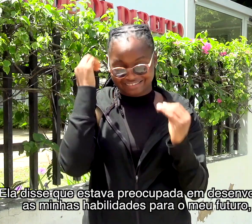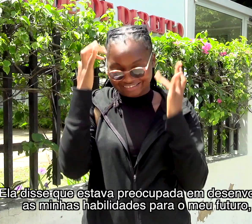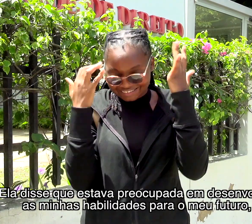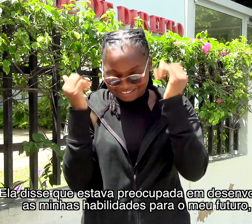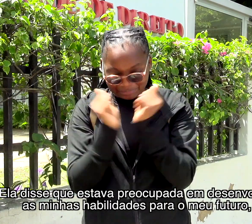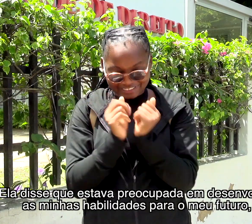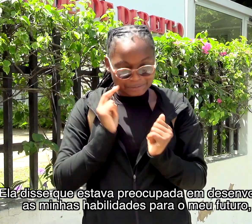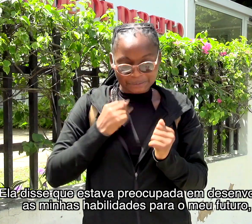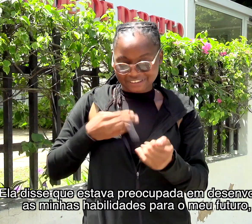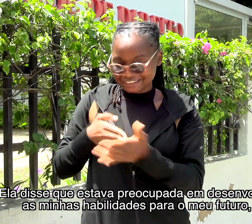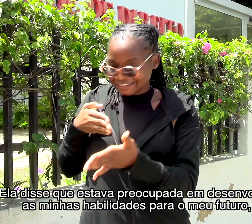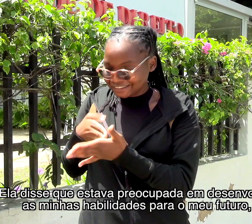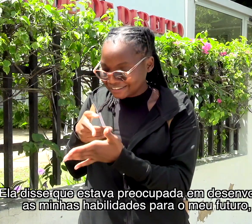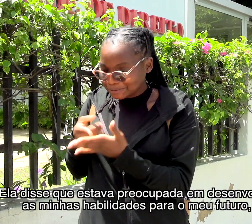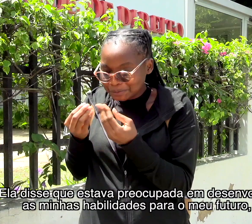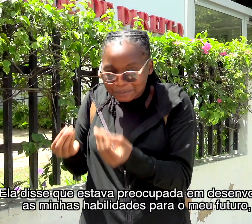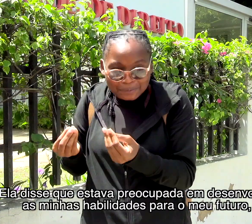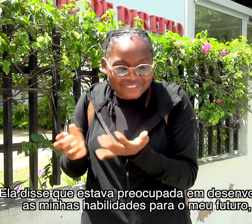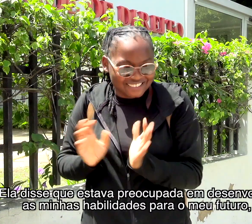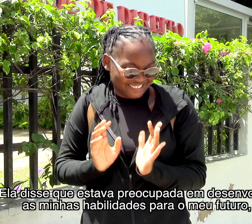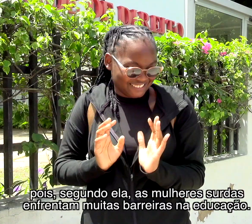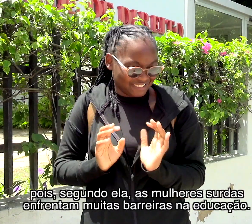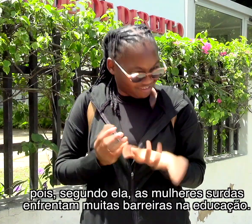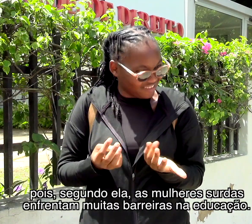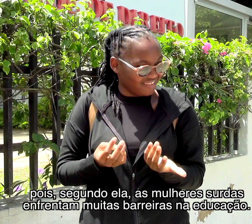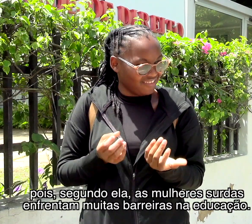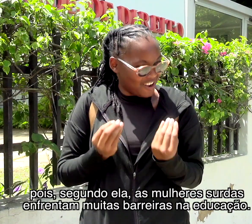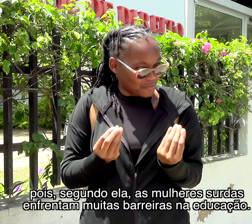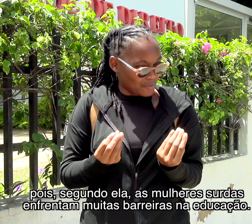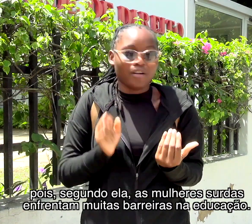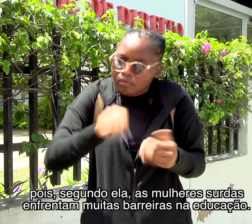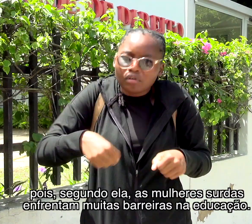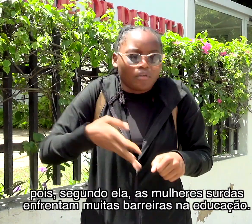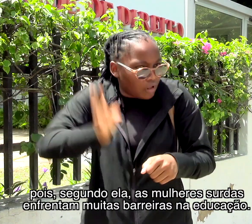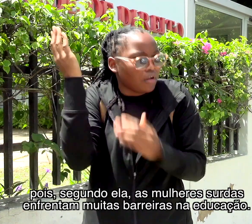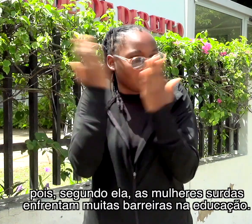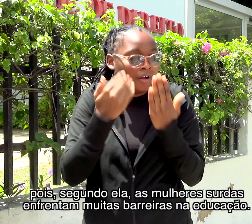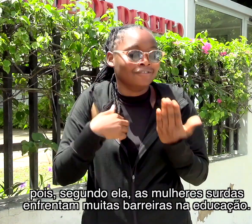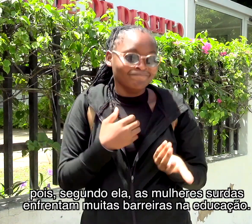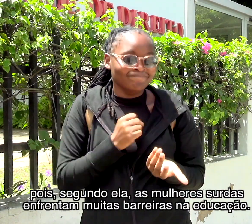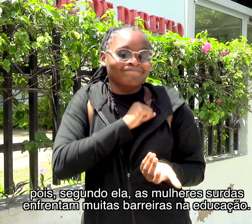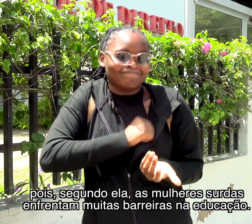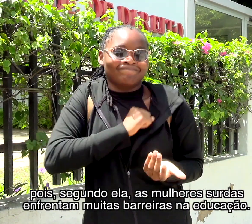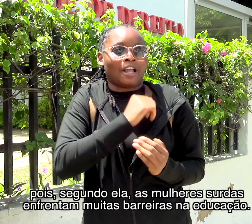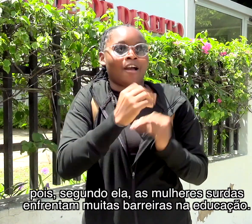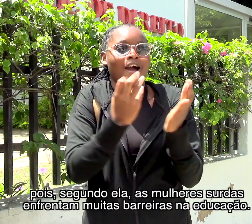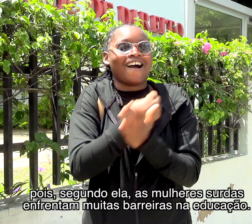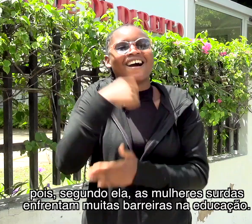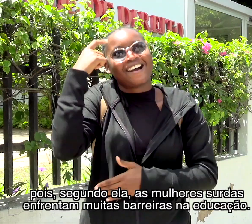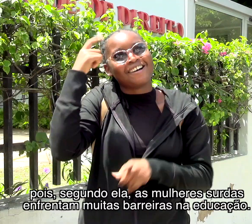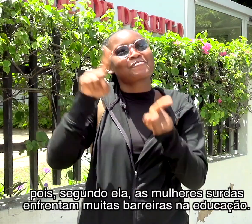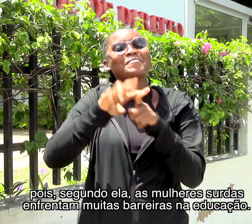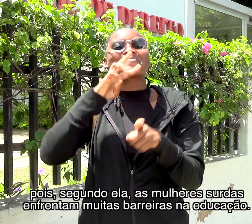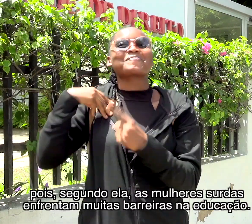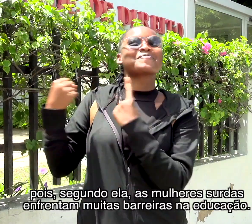desenvolver as minhas habilidades para o meu futuro. Pois, segundo ela, as mulheres surdas enfrentam